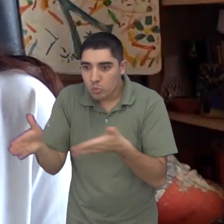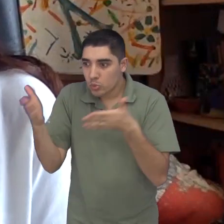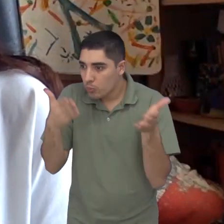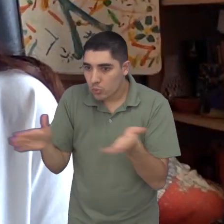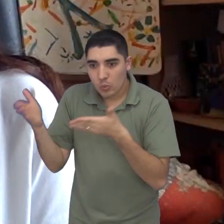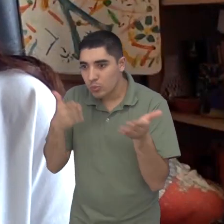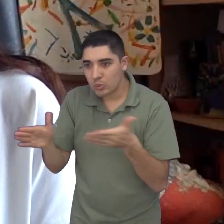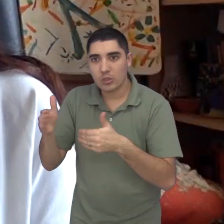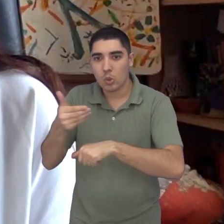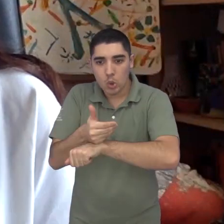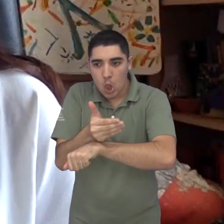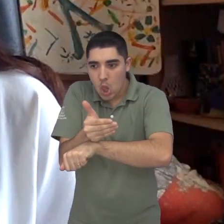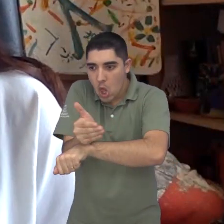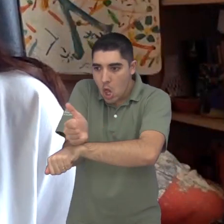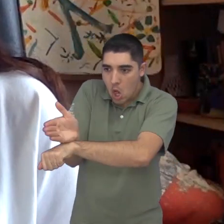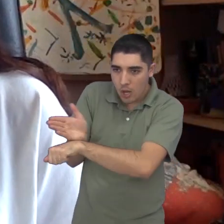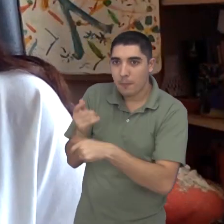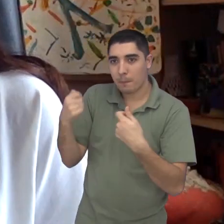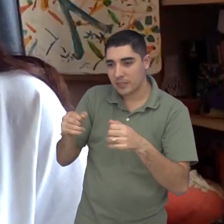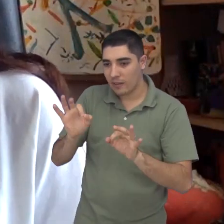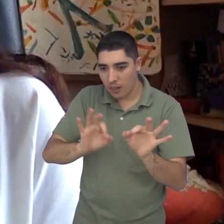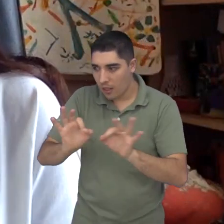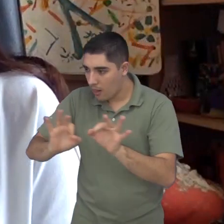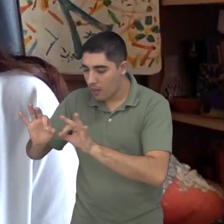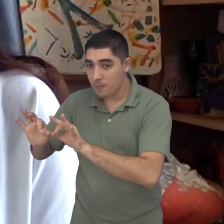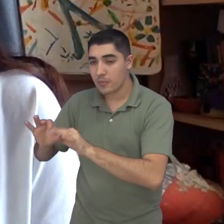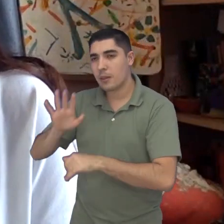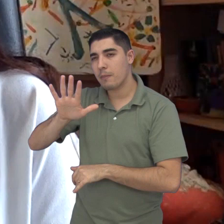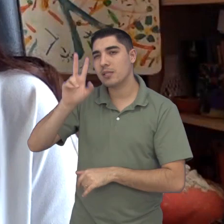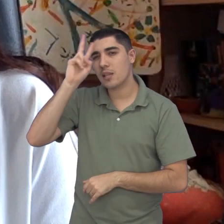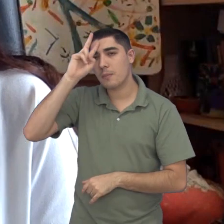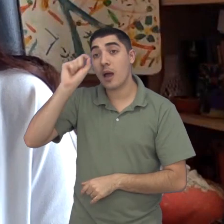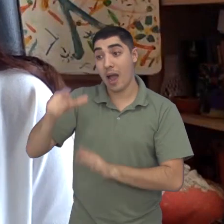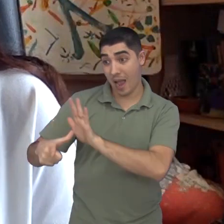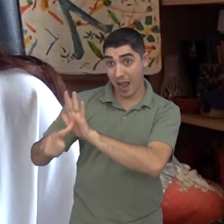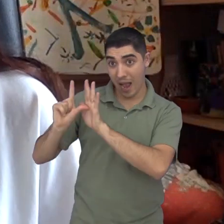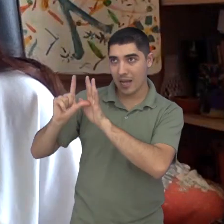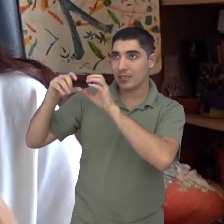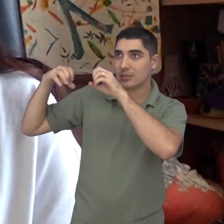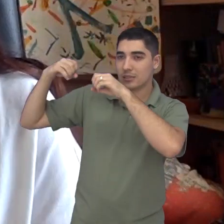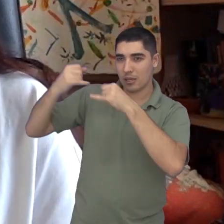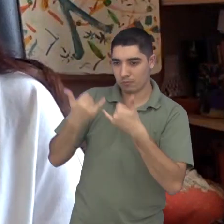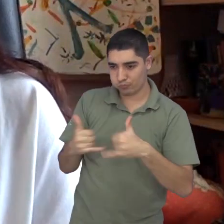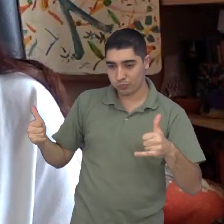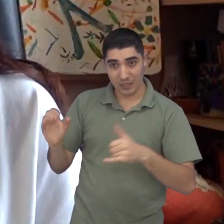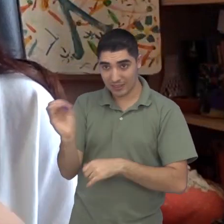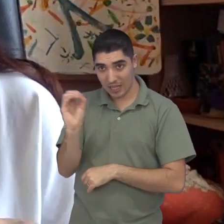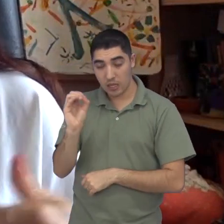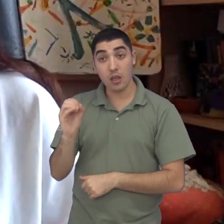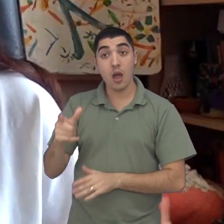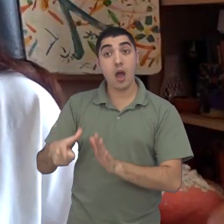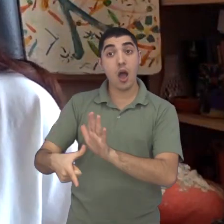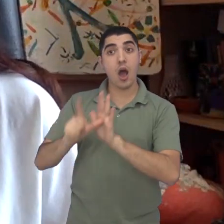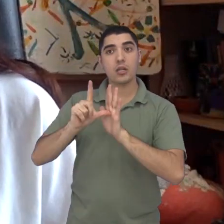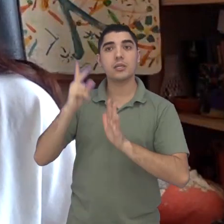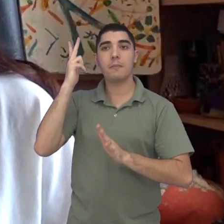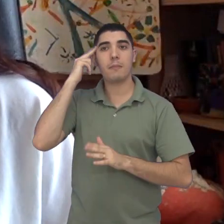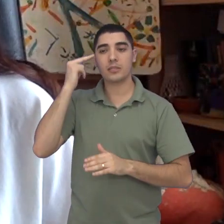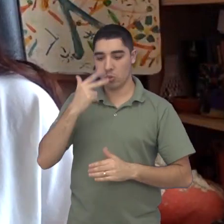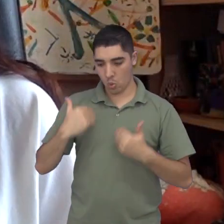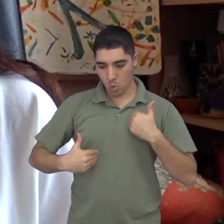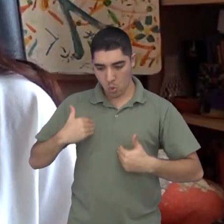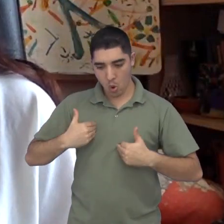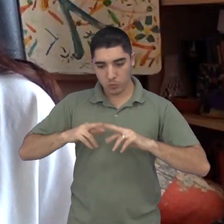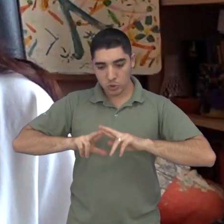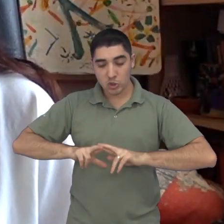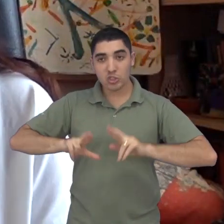nos parece muito remoto, mas a gente pensar que antes da existência da luz elétrica, a gente tinha um ritmo biológico muito mais natural.